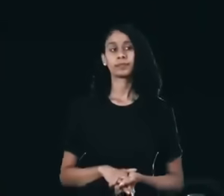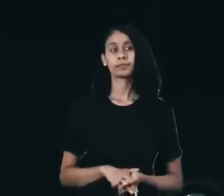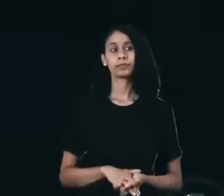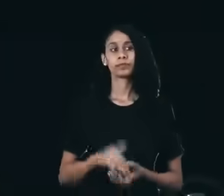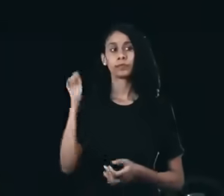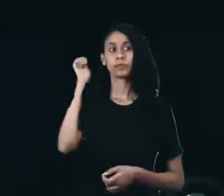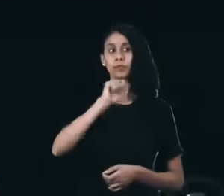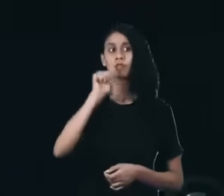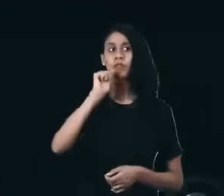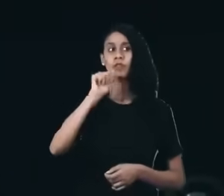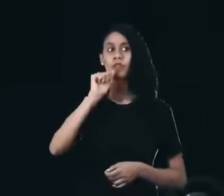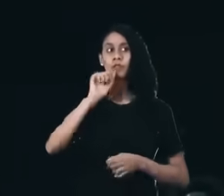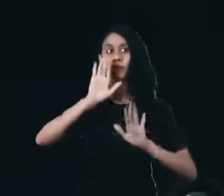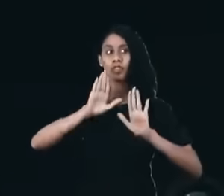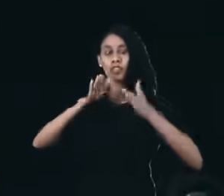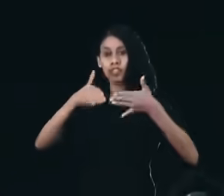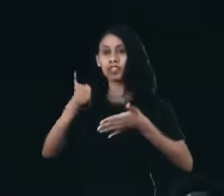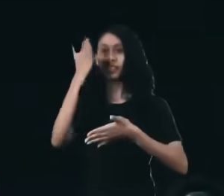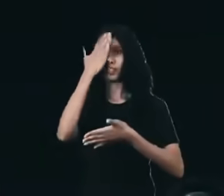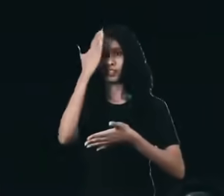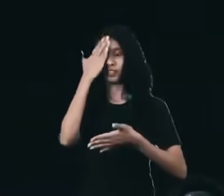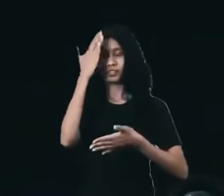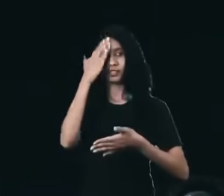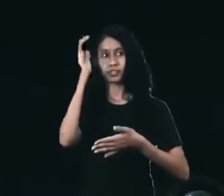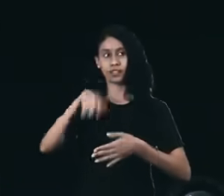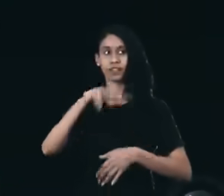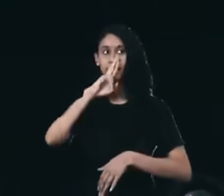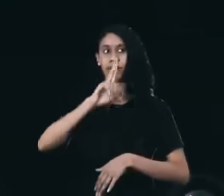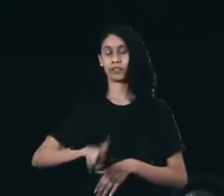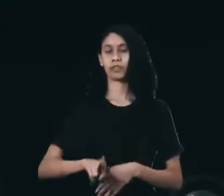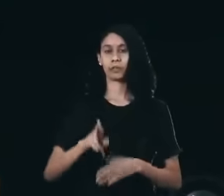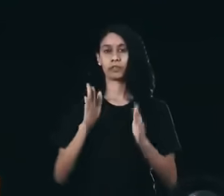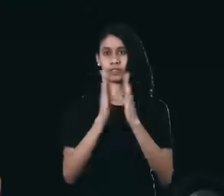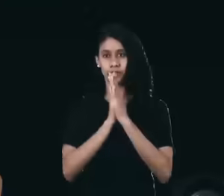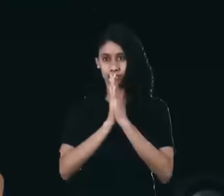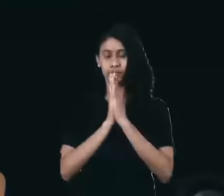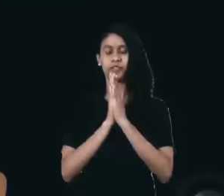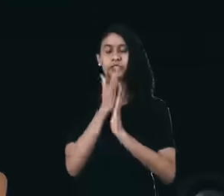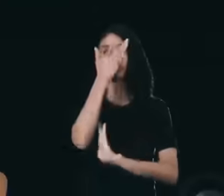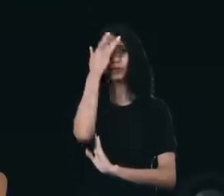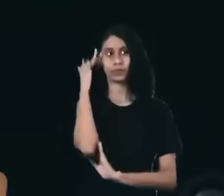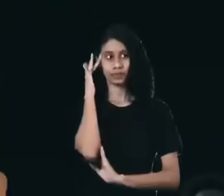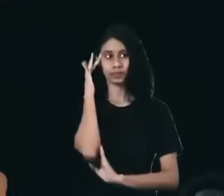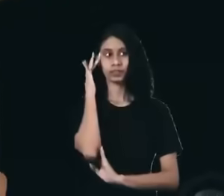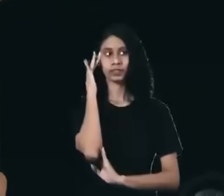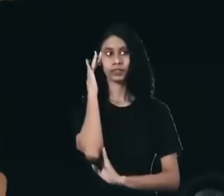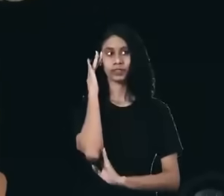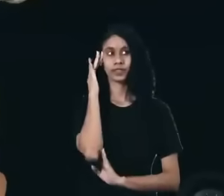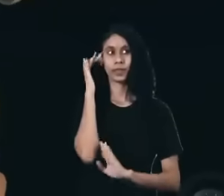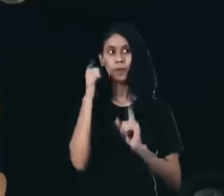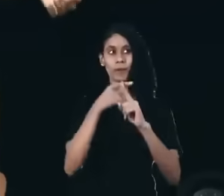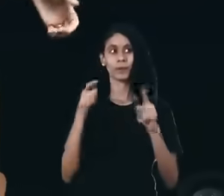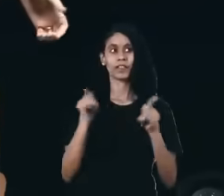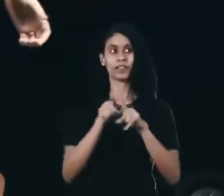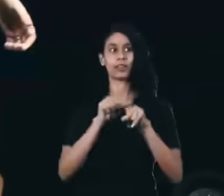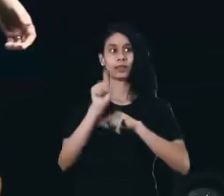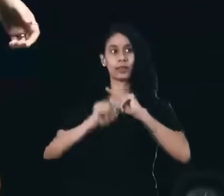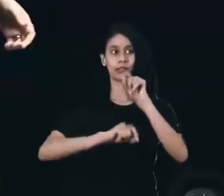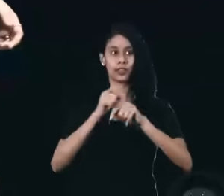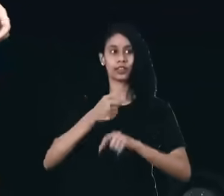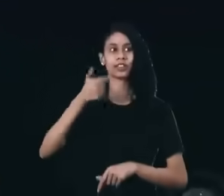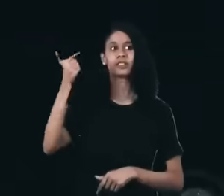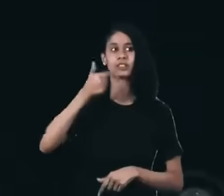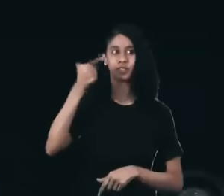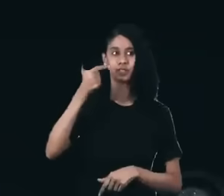Uma mulher posicionada entende que ela é a resposta da oração de alguém. Mas mais do que isso, em segundo lugar,